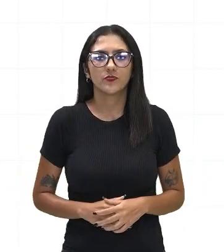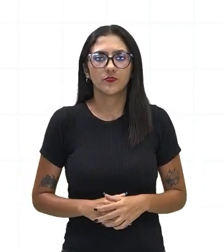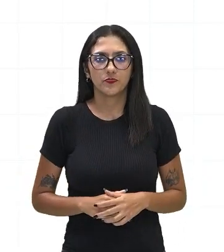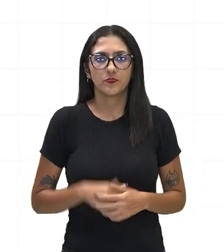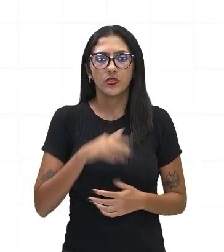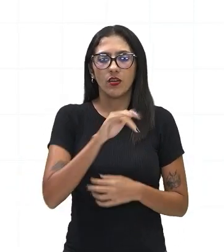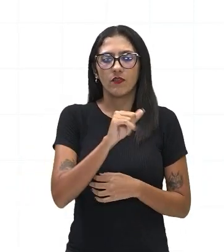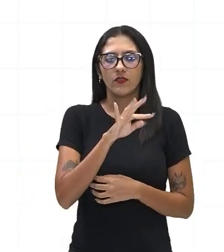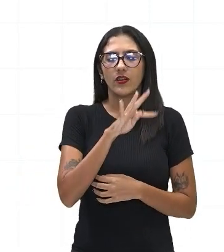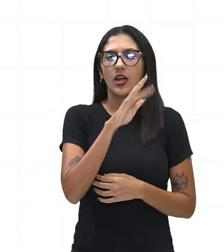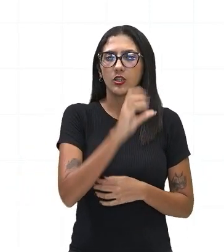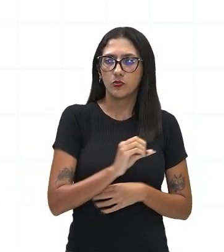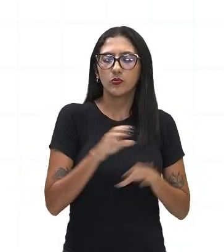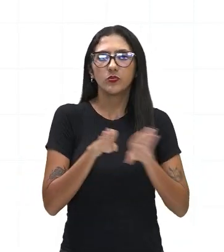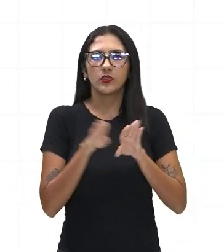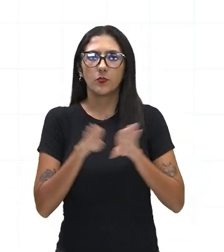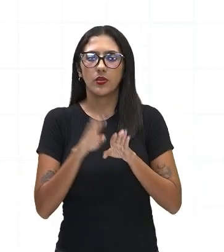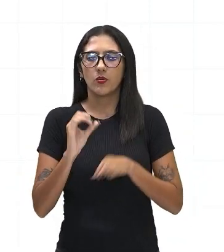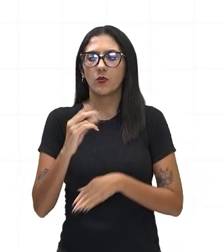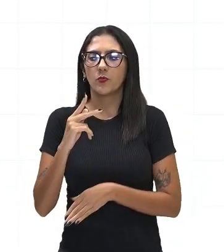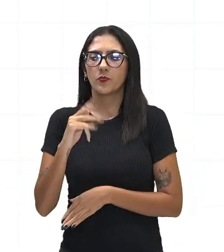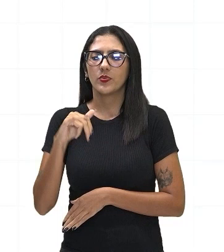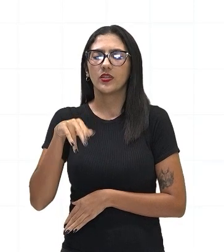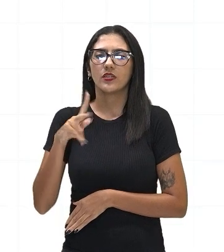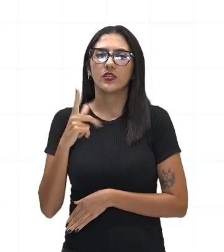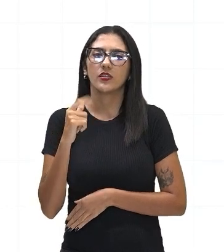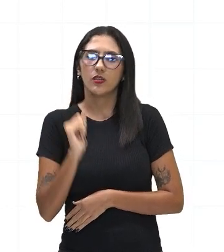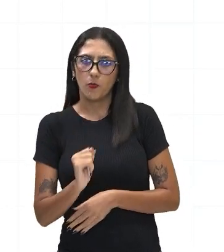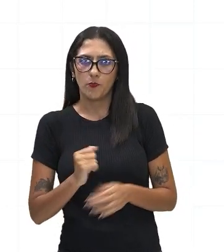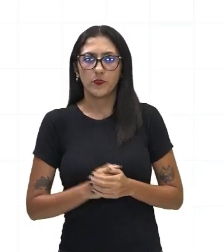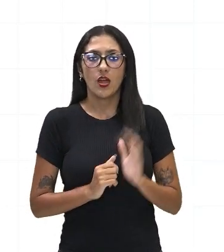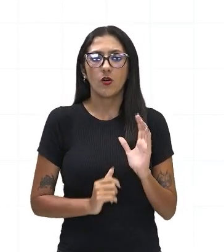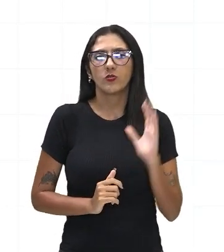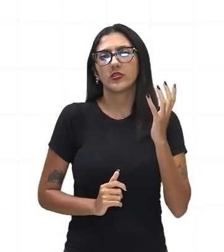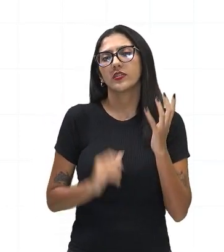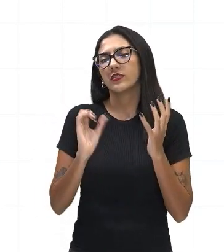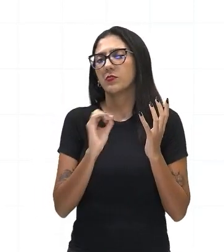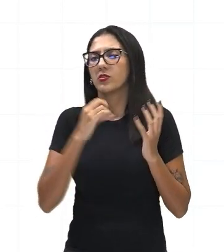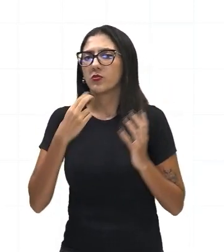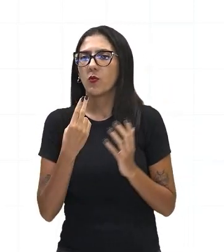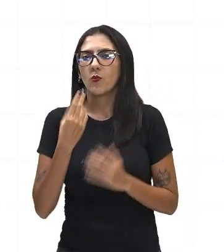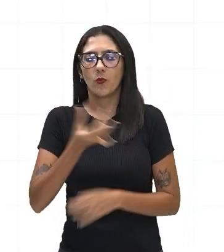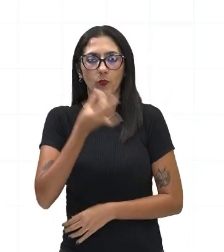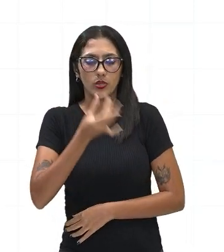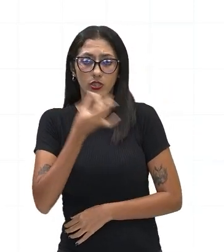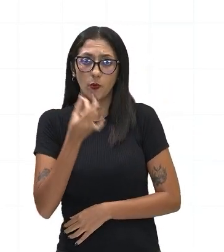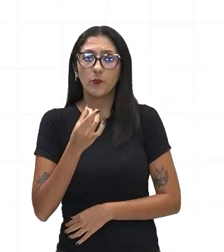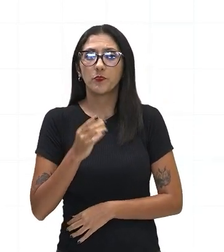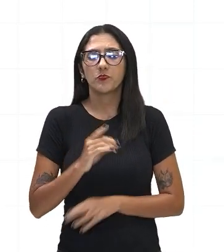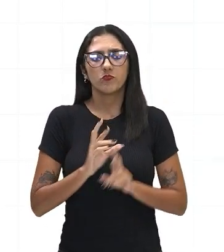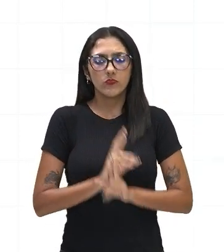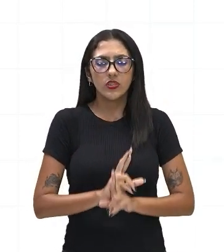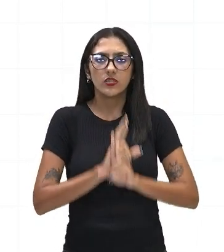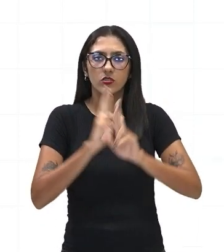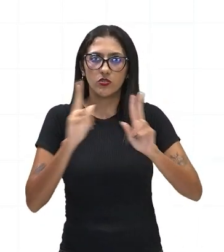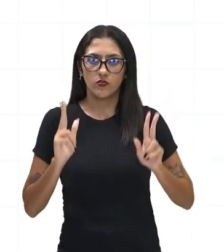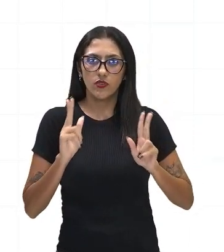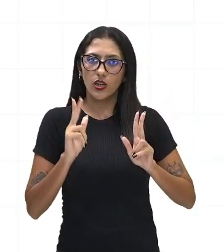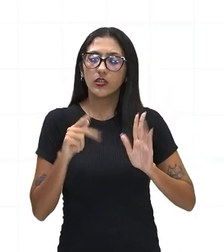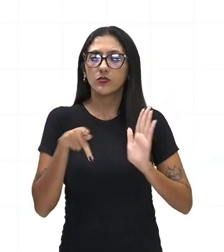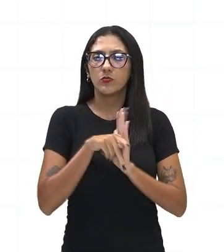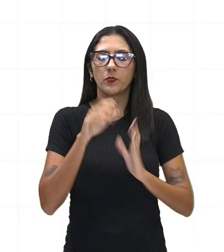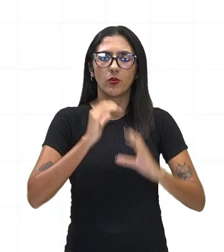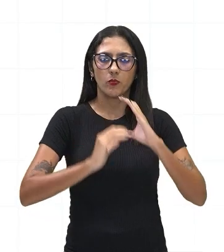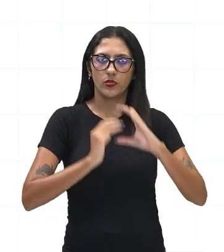fato e opinião, ou fato ou opinião, são duas categorias completamente diferentes na